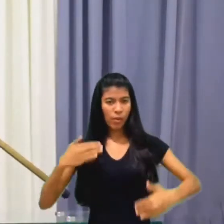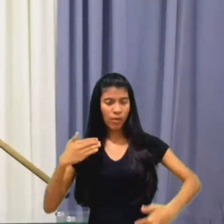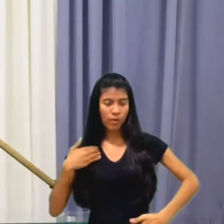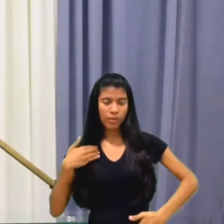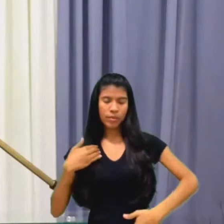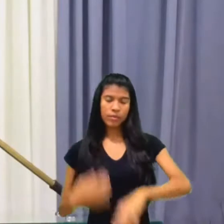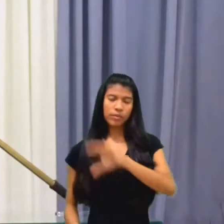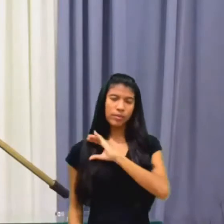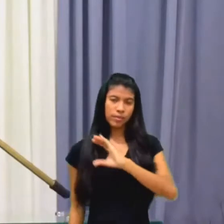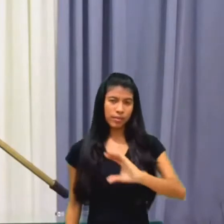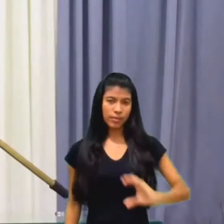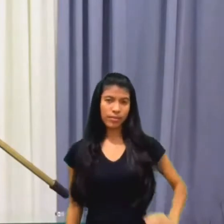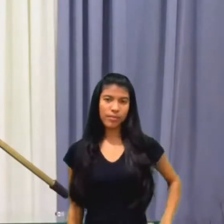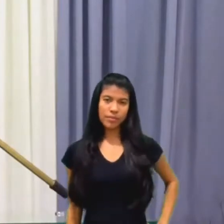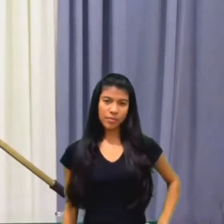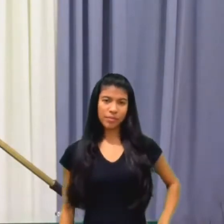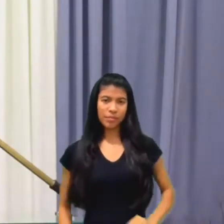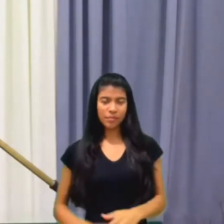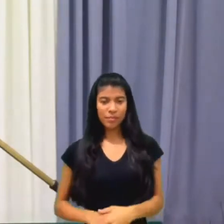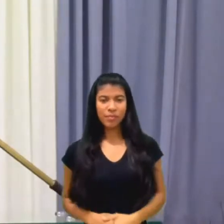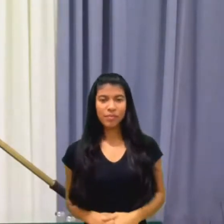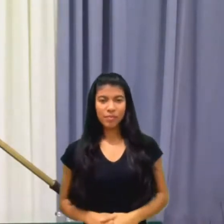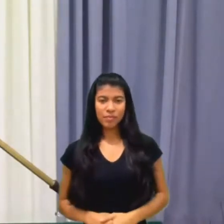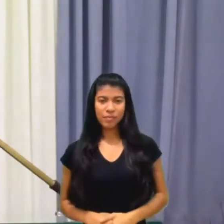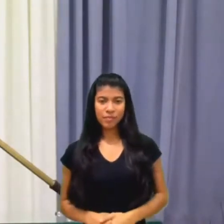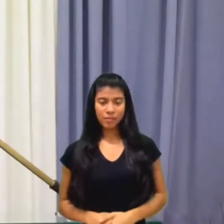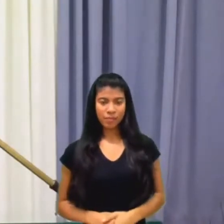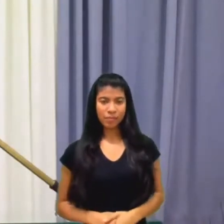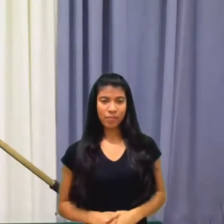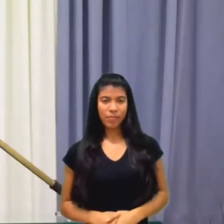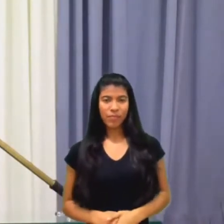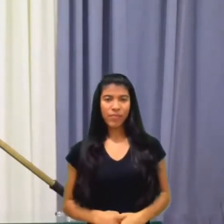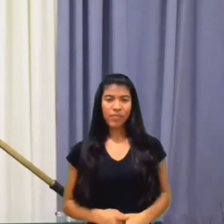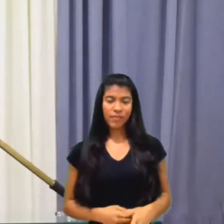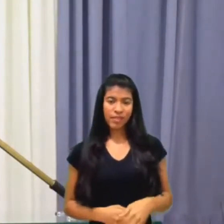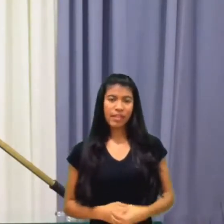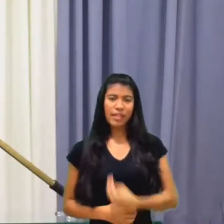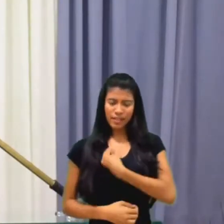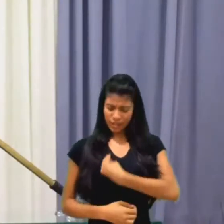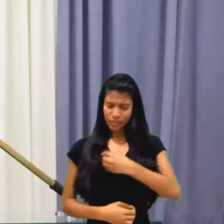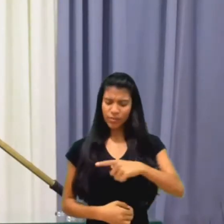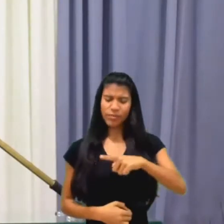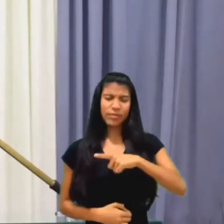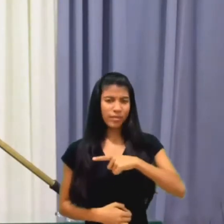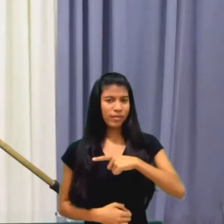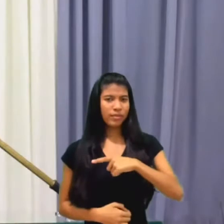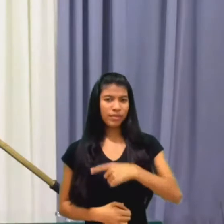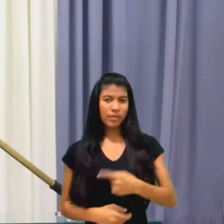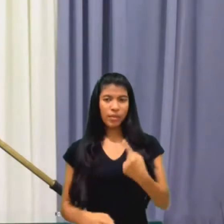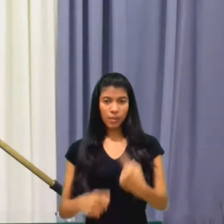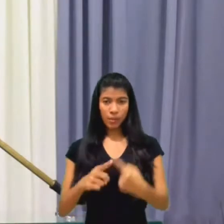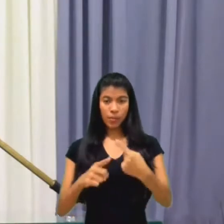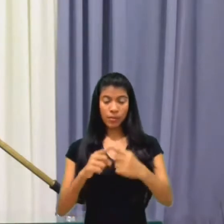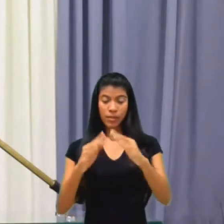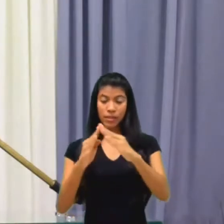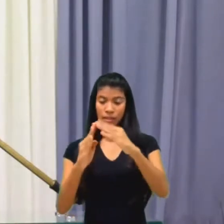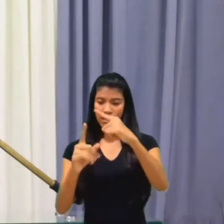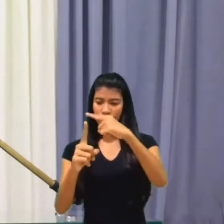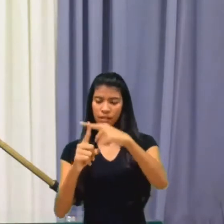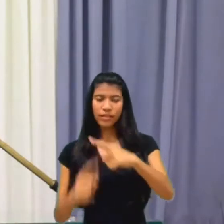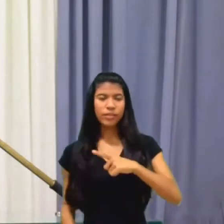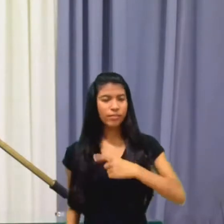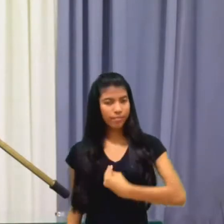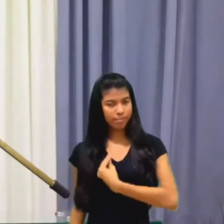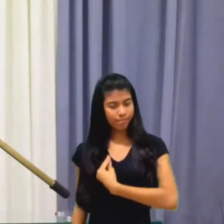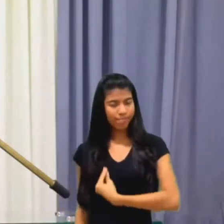Cristo, ela é formada de membros vivos, porque a igreja é viva. Por isso